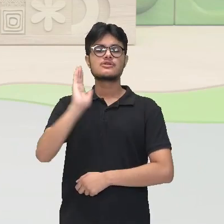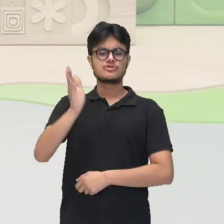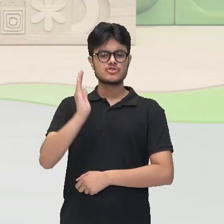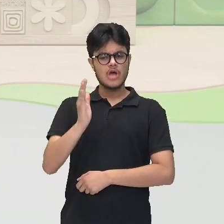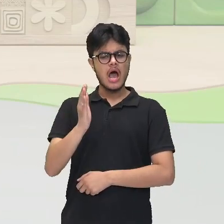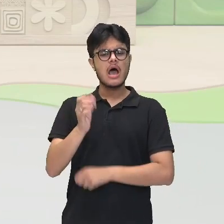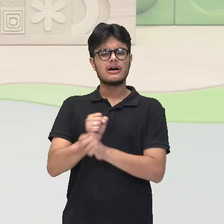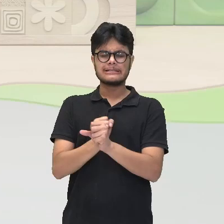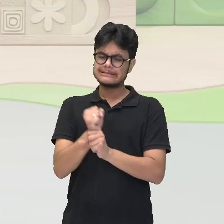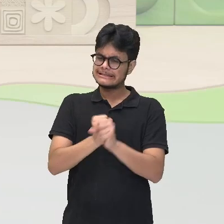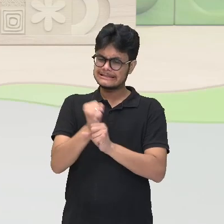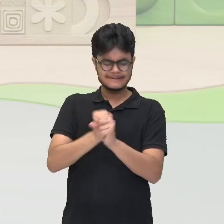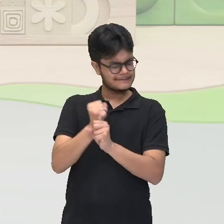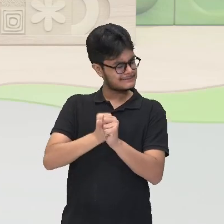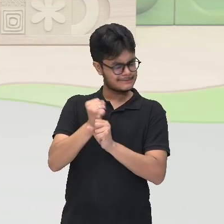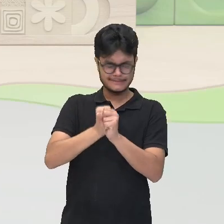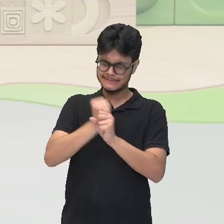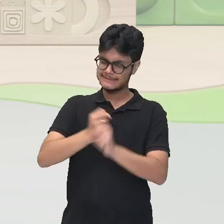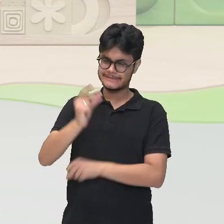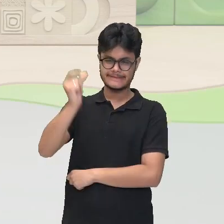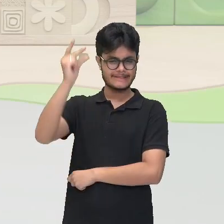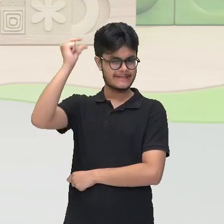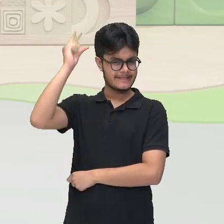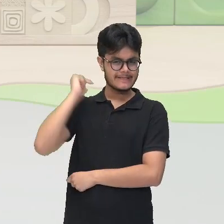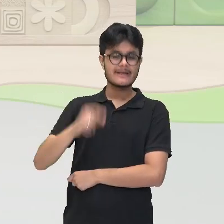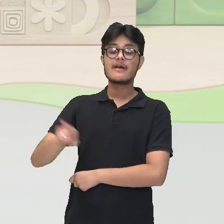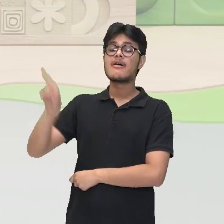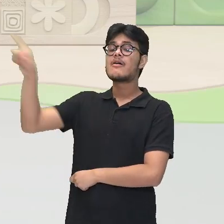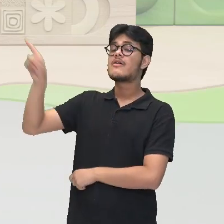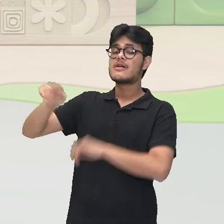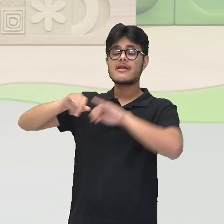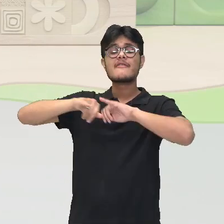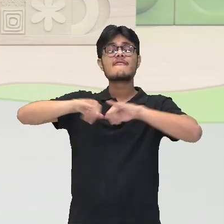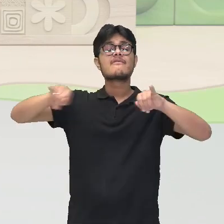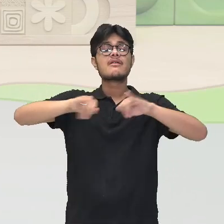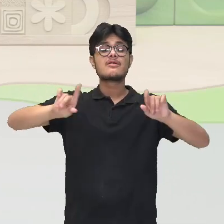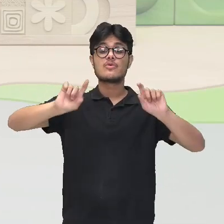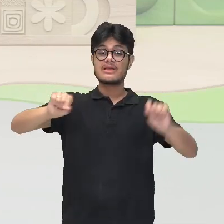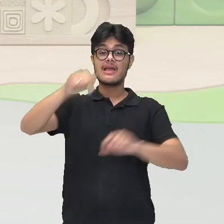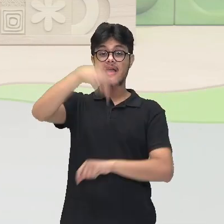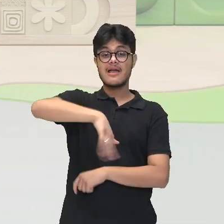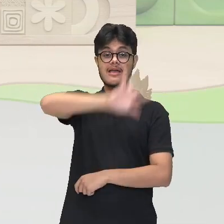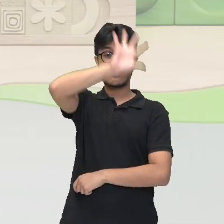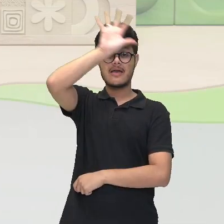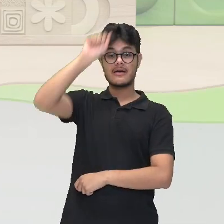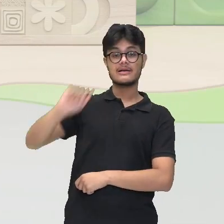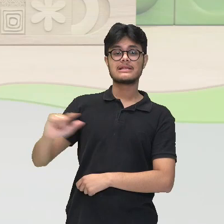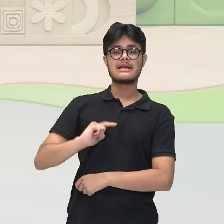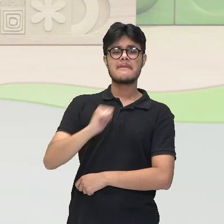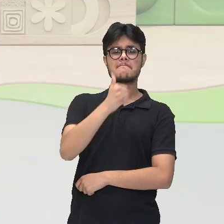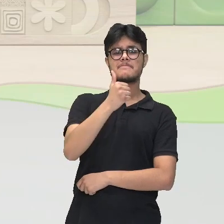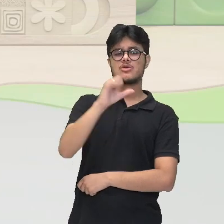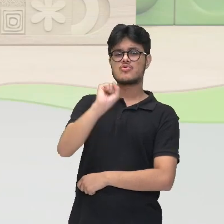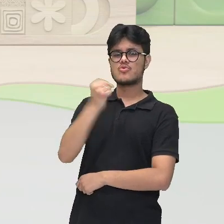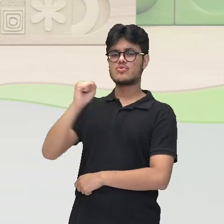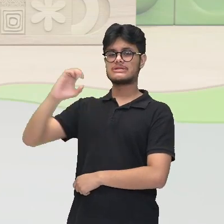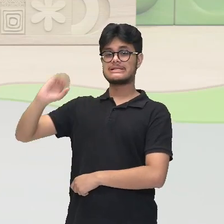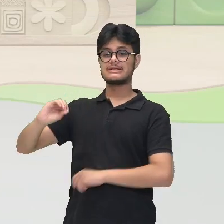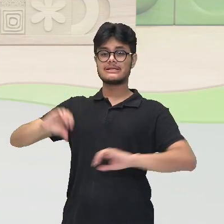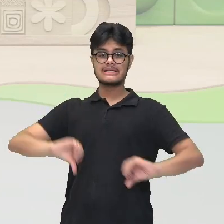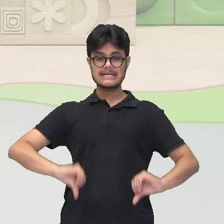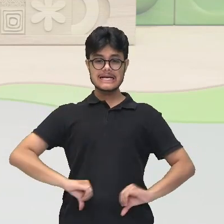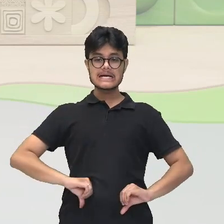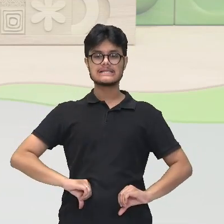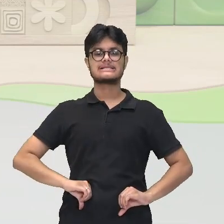há anos, olha aí essa notícia que nós temos, que o Amazonas deve ter 1.800 casos